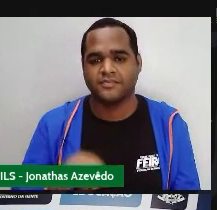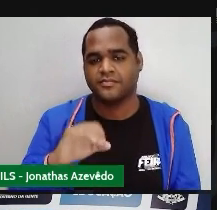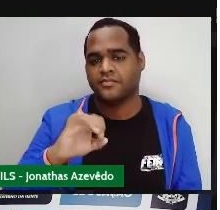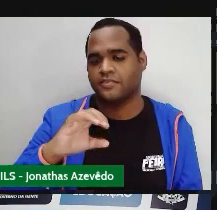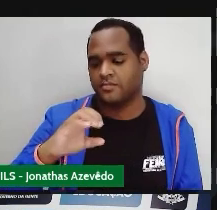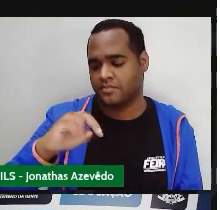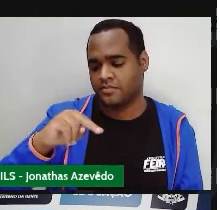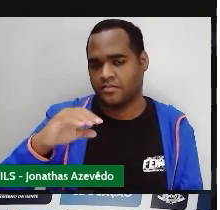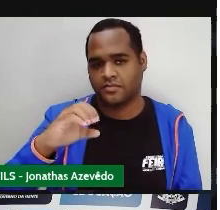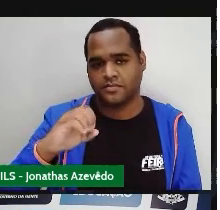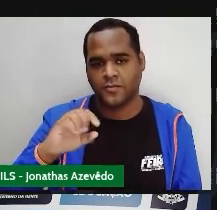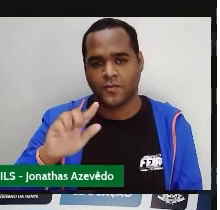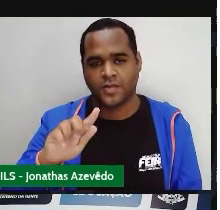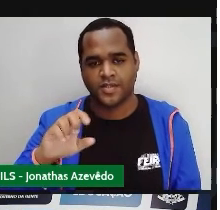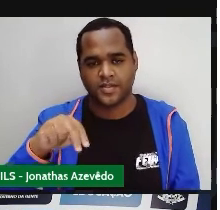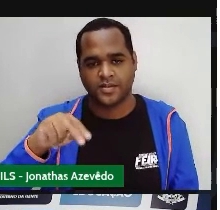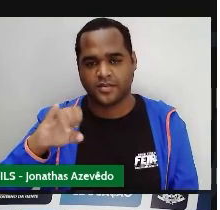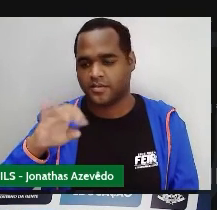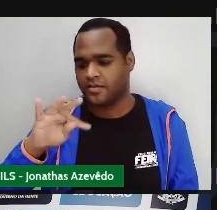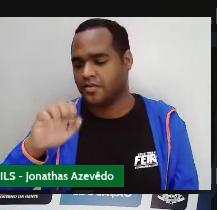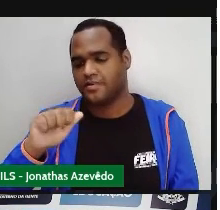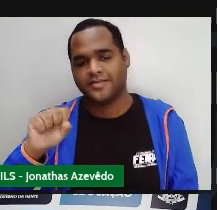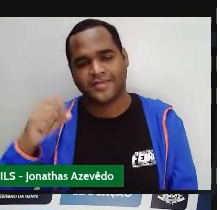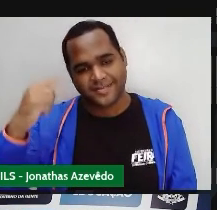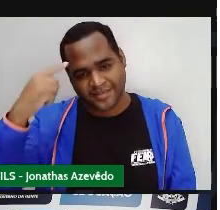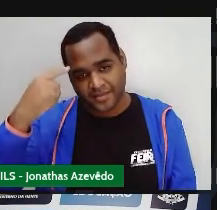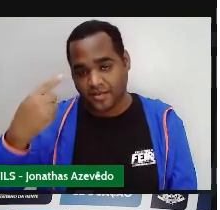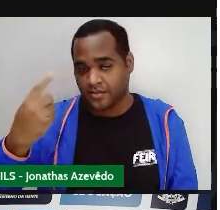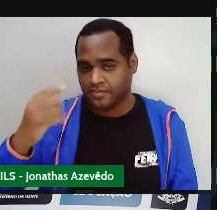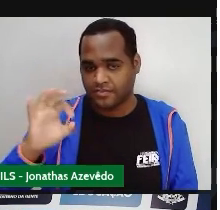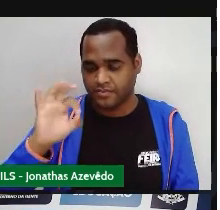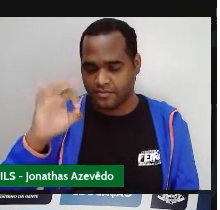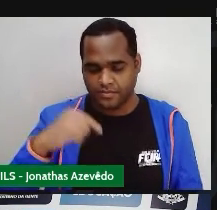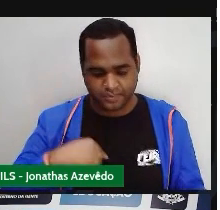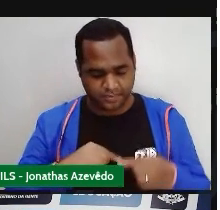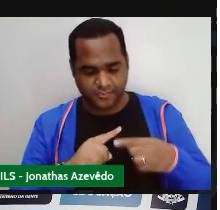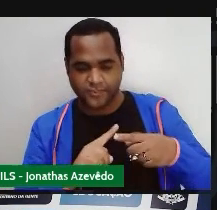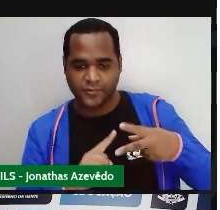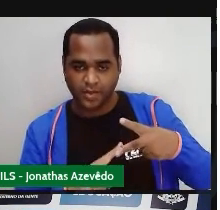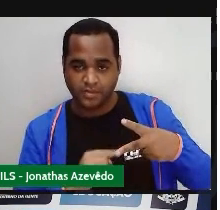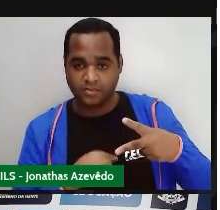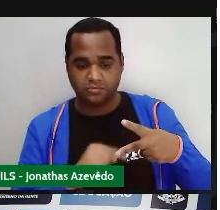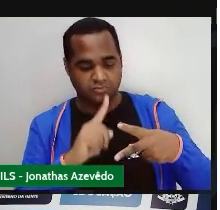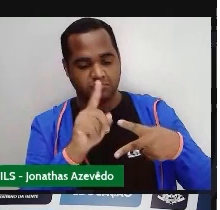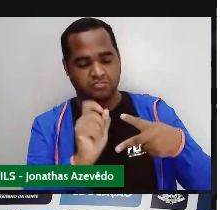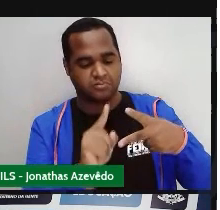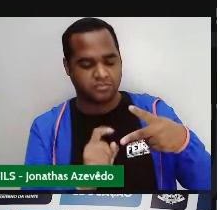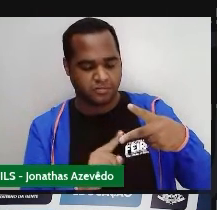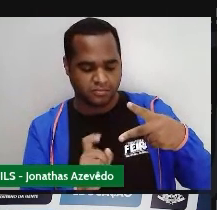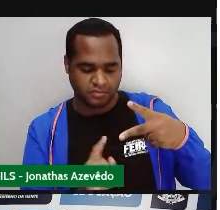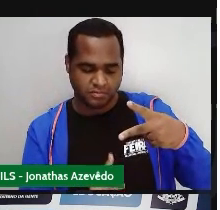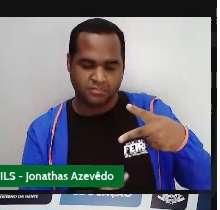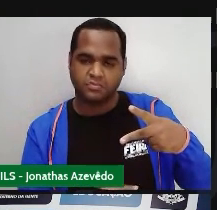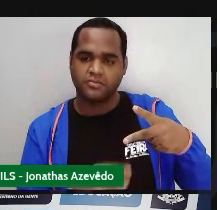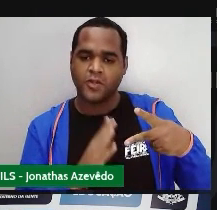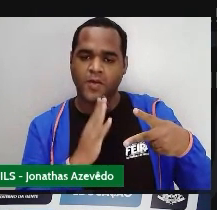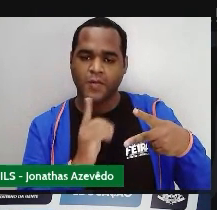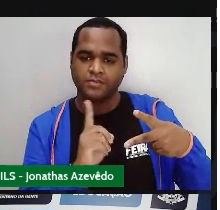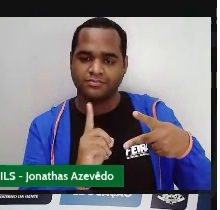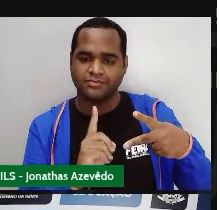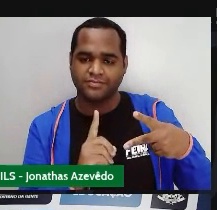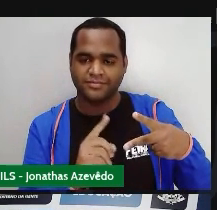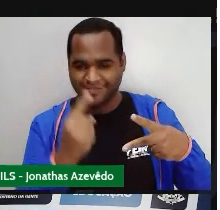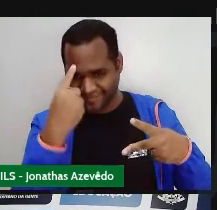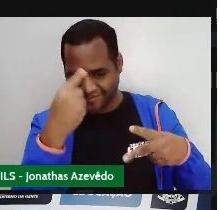quando a gente tem duas ou mais equações do 1º grau e essas equações tem duas incógnitas né a gente pode